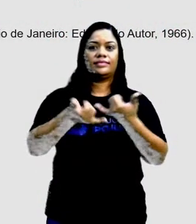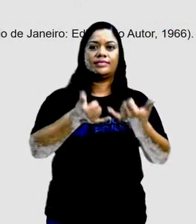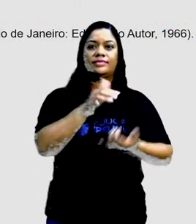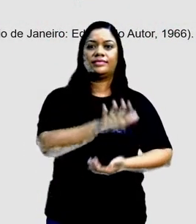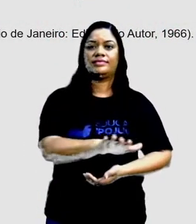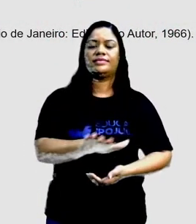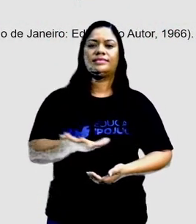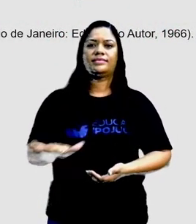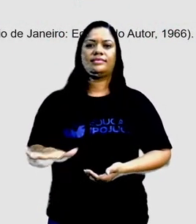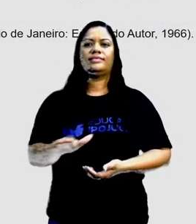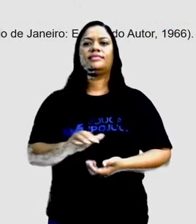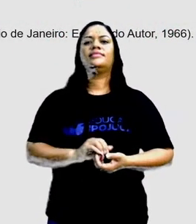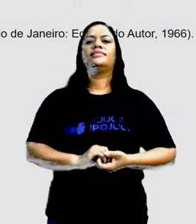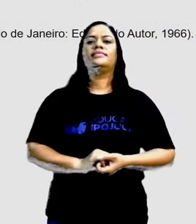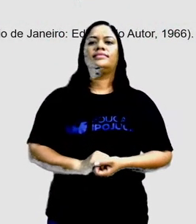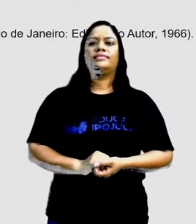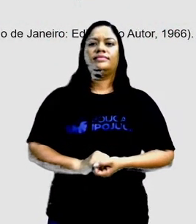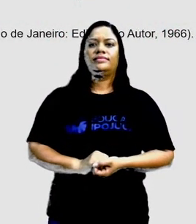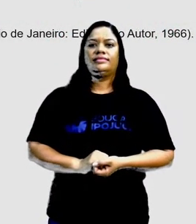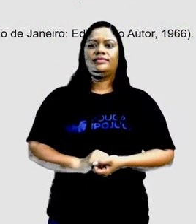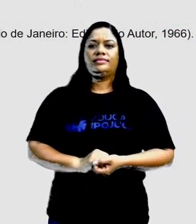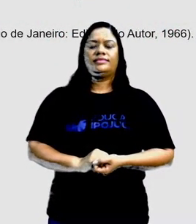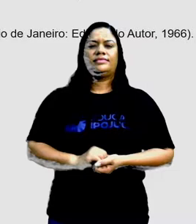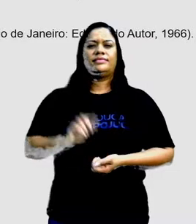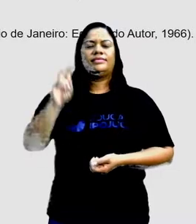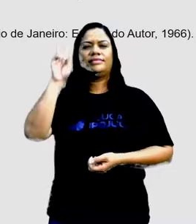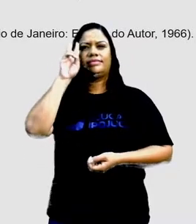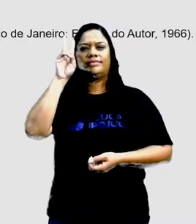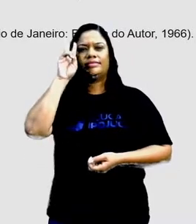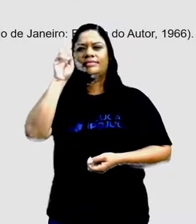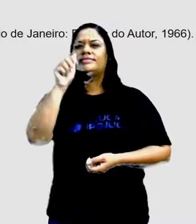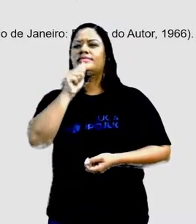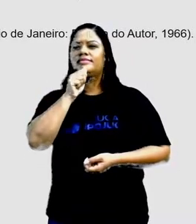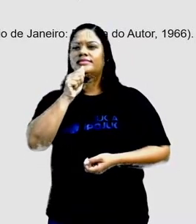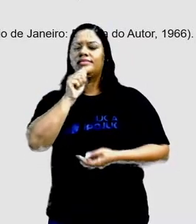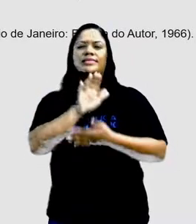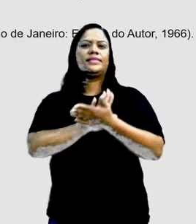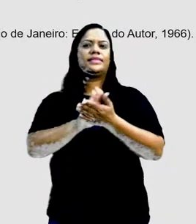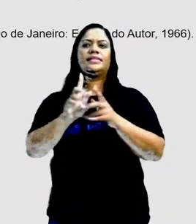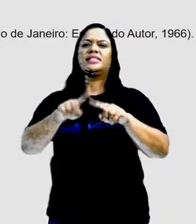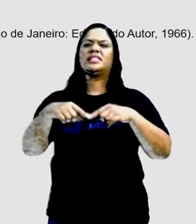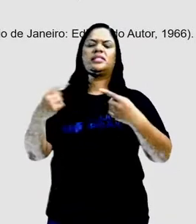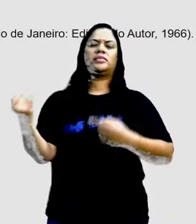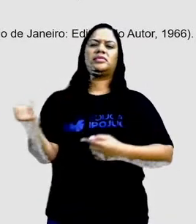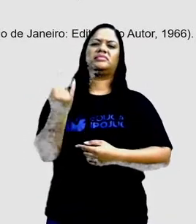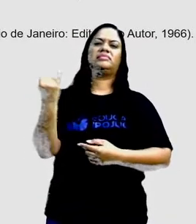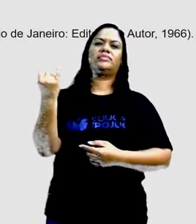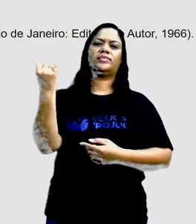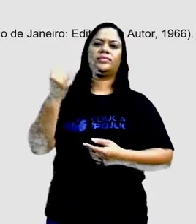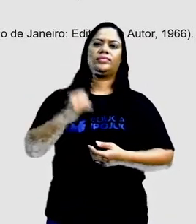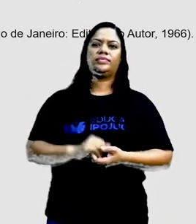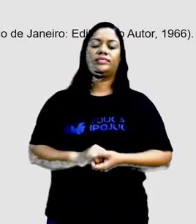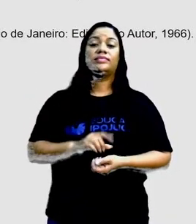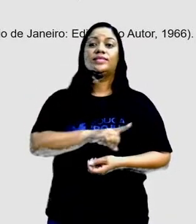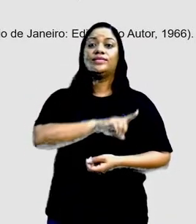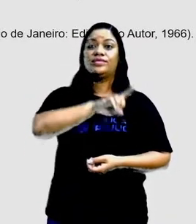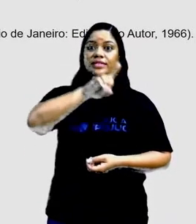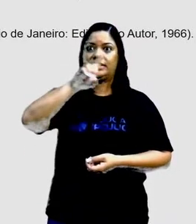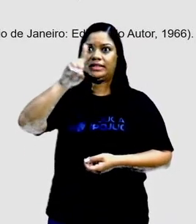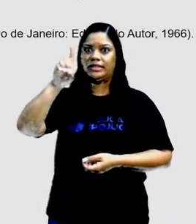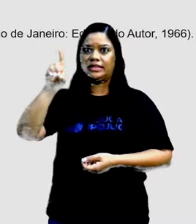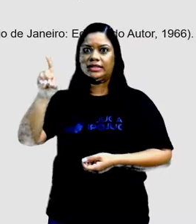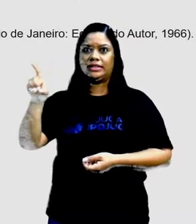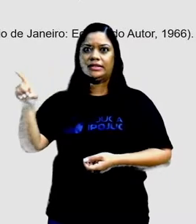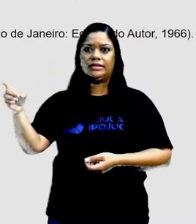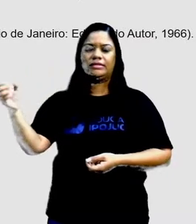criança. Leiam aí comigo. Recordo ainda, e nada mais me importa, aqueles dias de